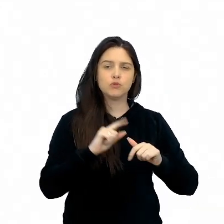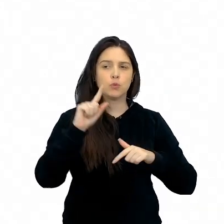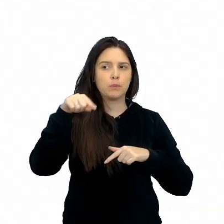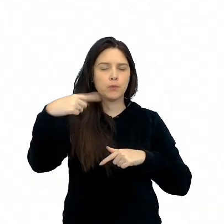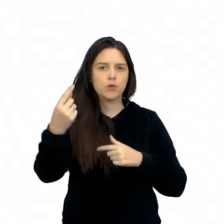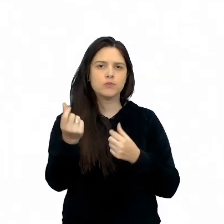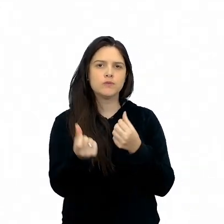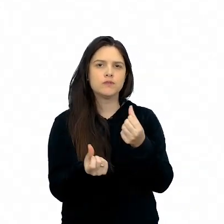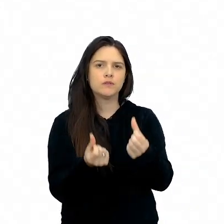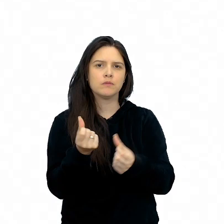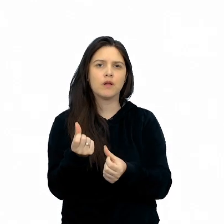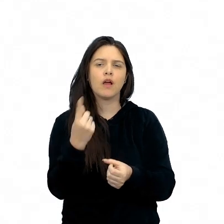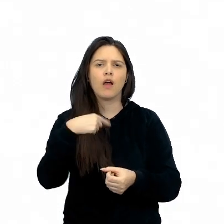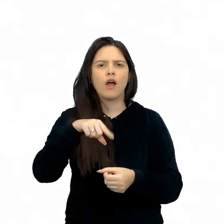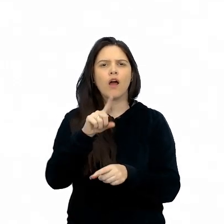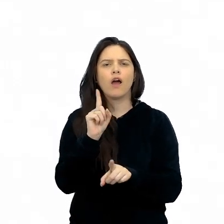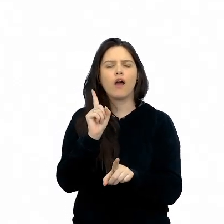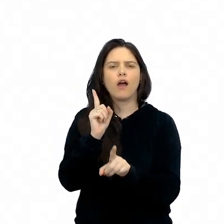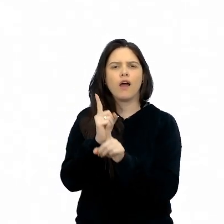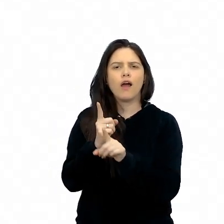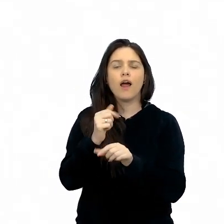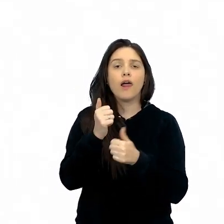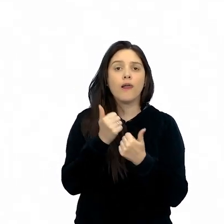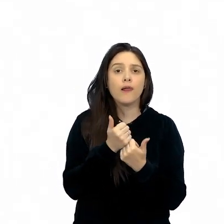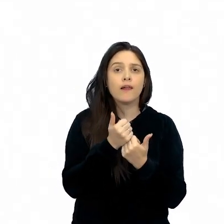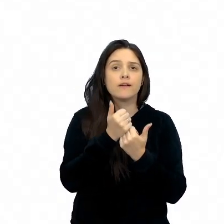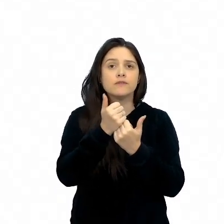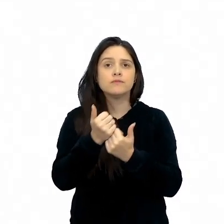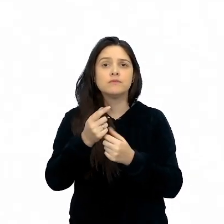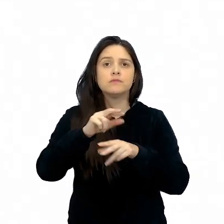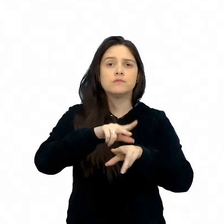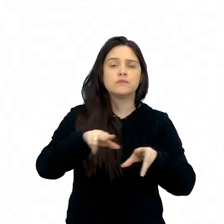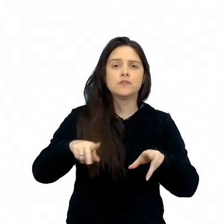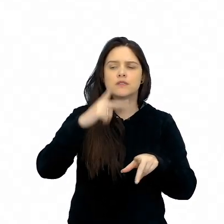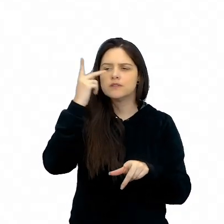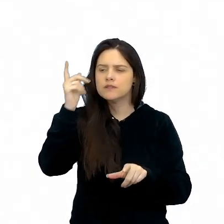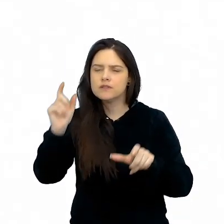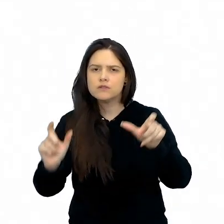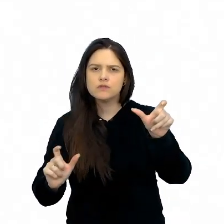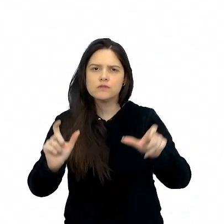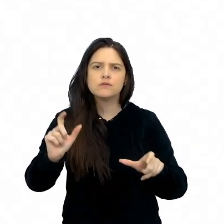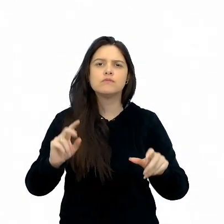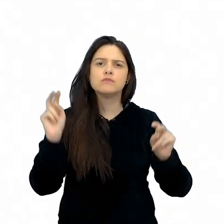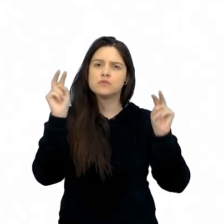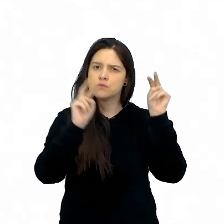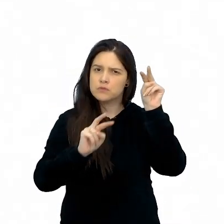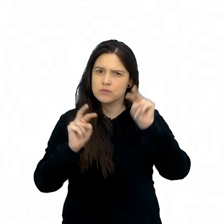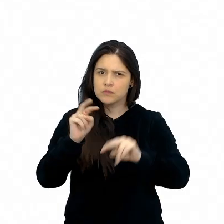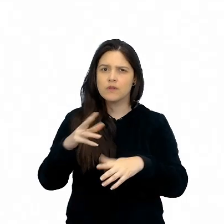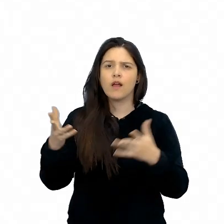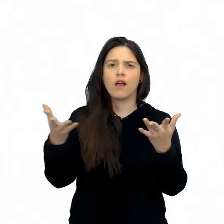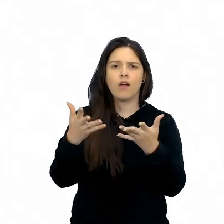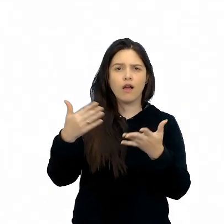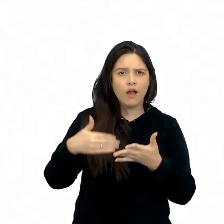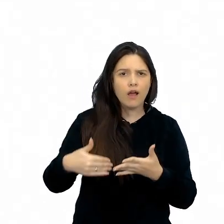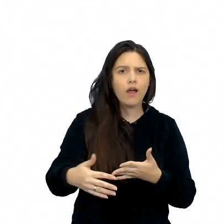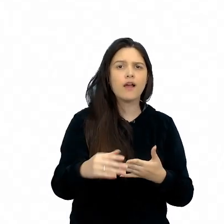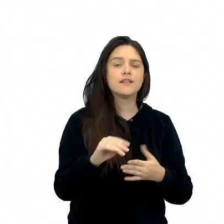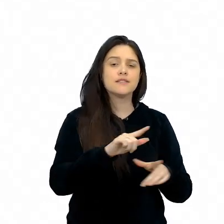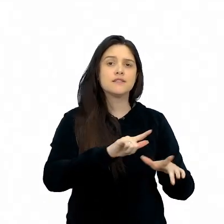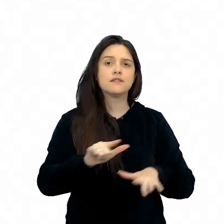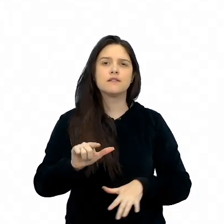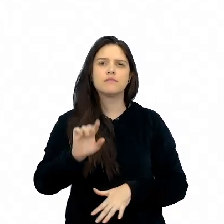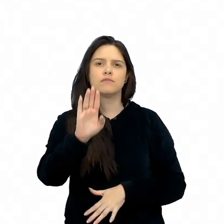semestre. Então, só para a gente fazer isso daí, é só um apanhado, para a gente fazer uma recapitulação daquilo que a gente viu. Então, nós estamos agora na semana